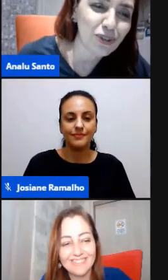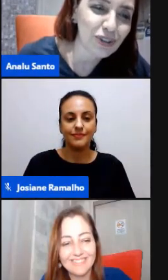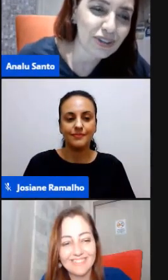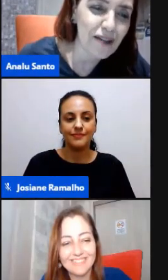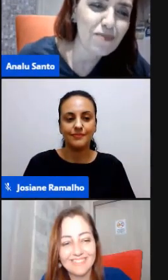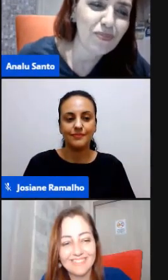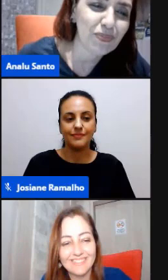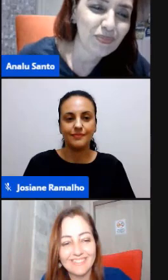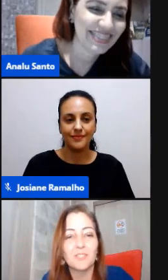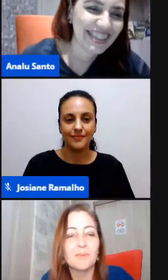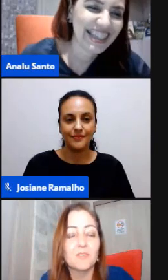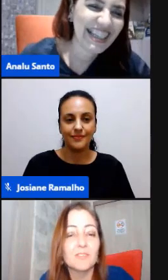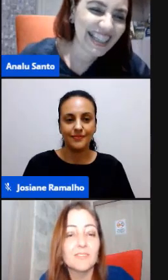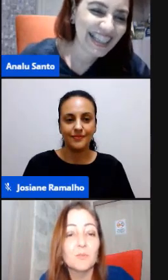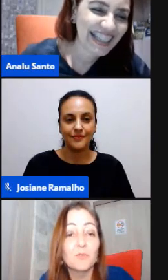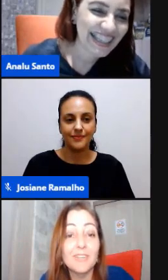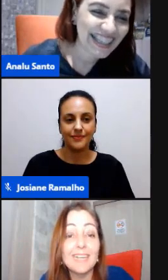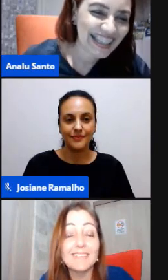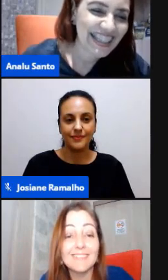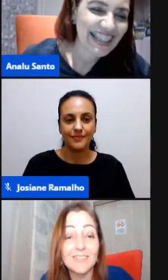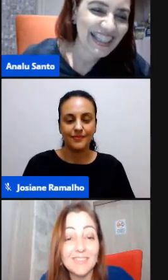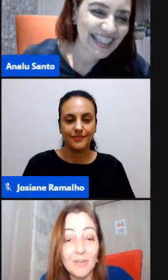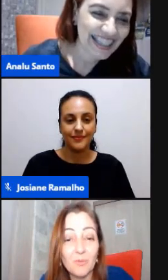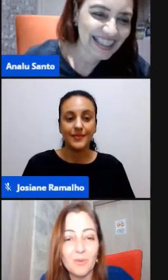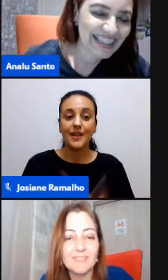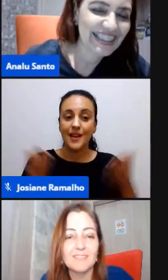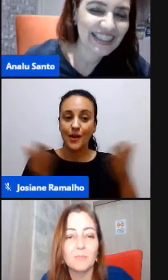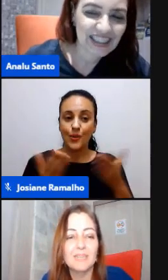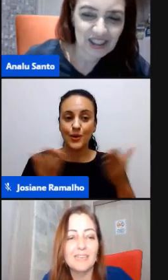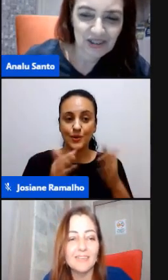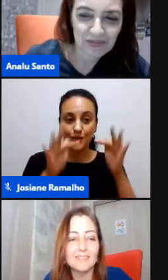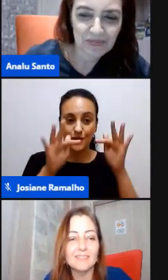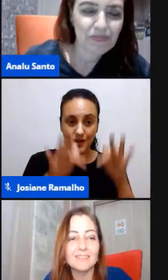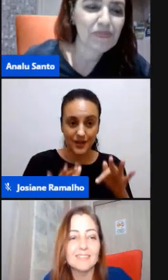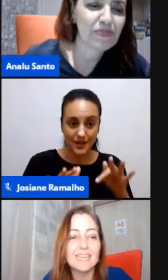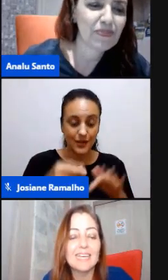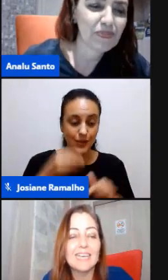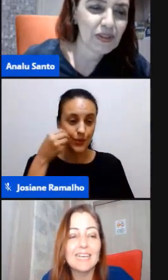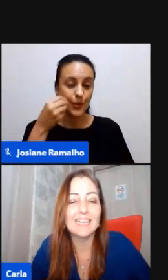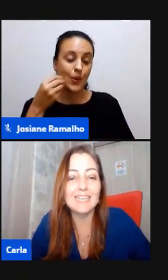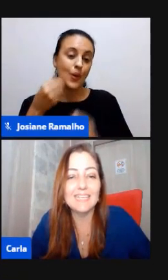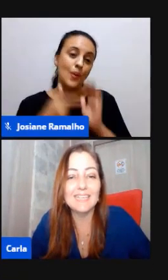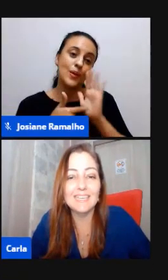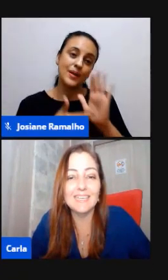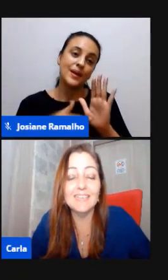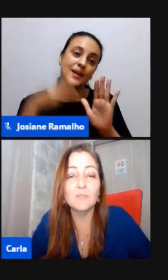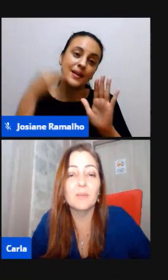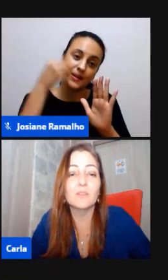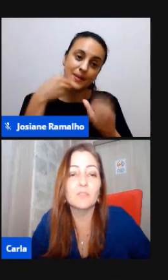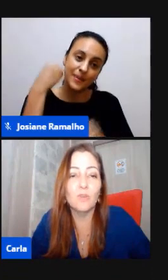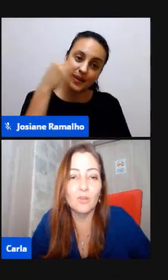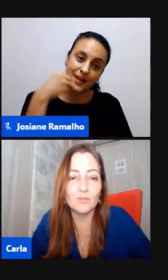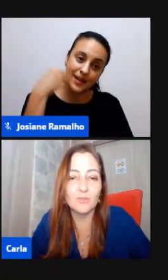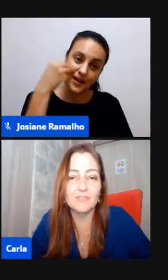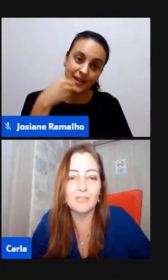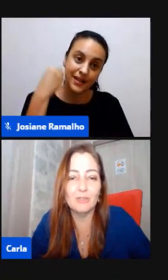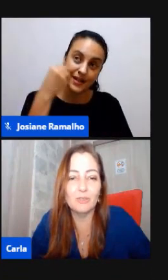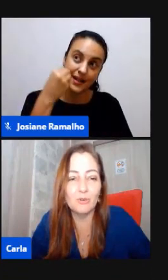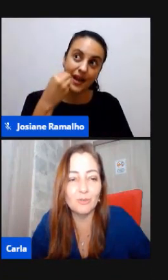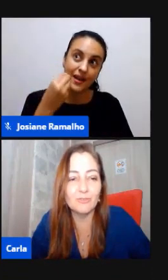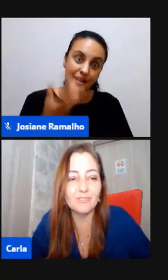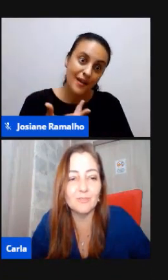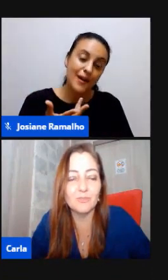live de hoje, tá? Gente, nós estamos finalizando, então, com essas experiências e esperançosos